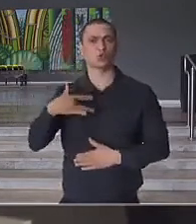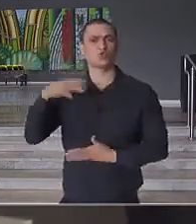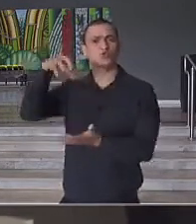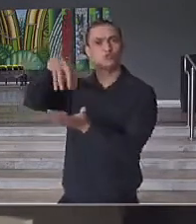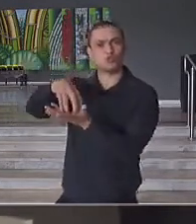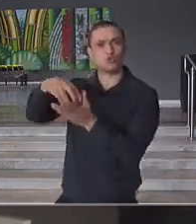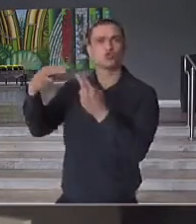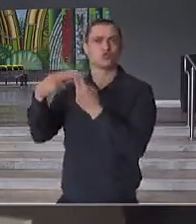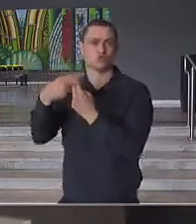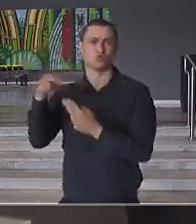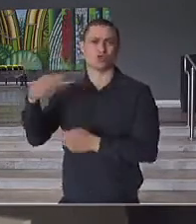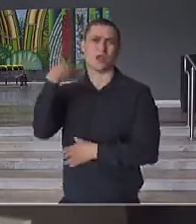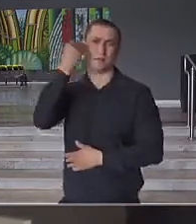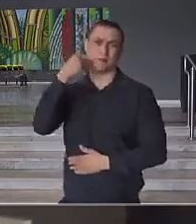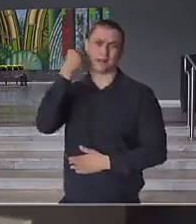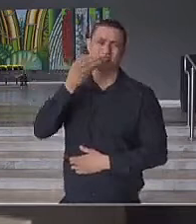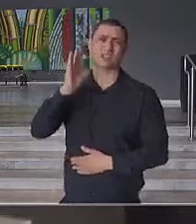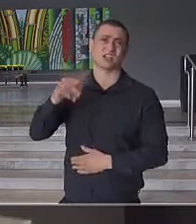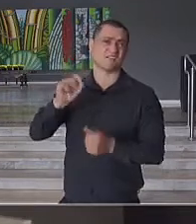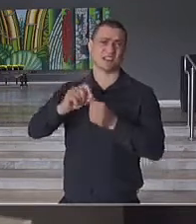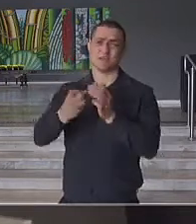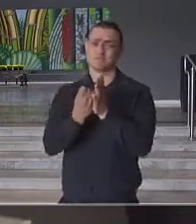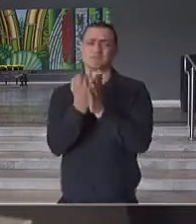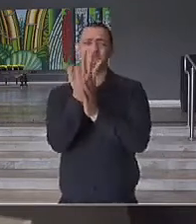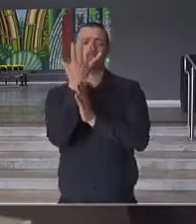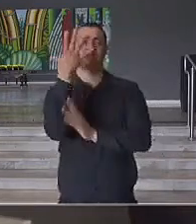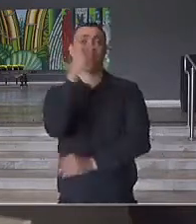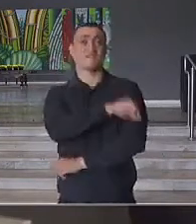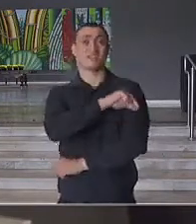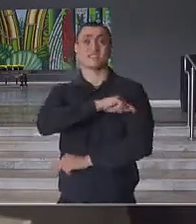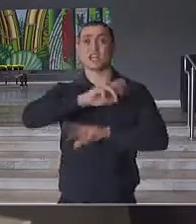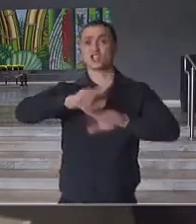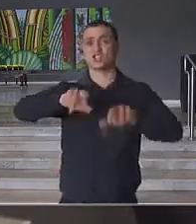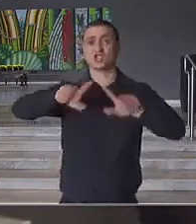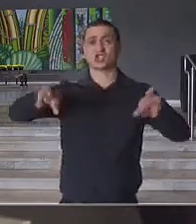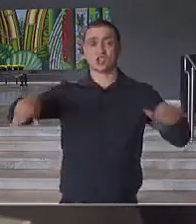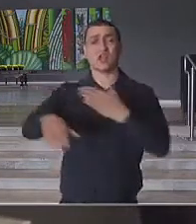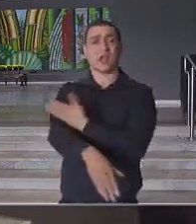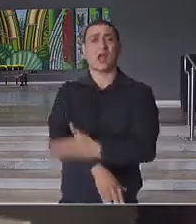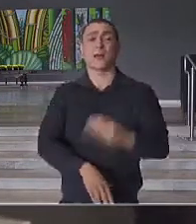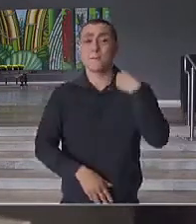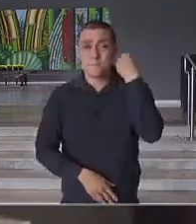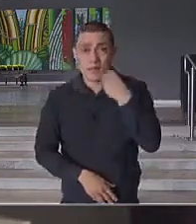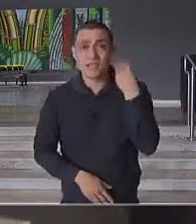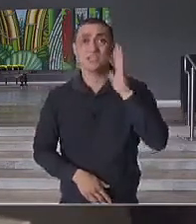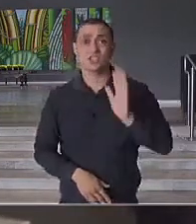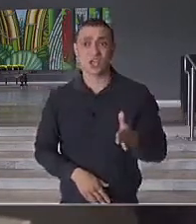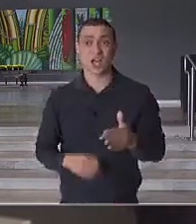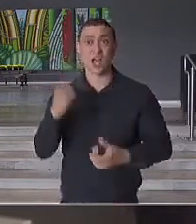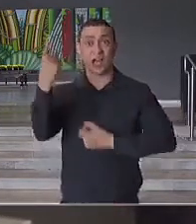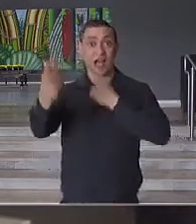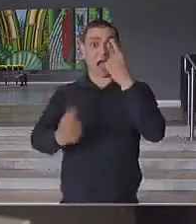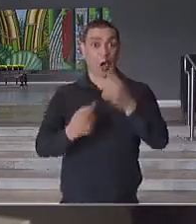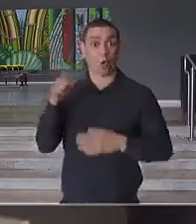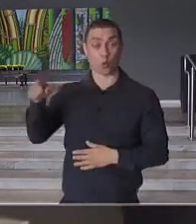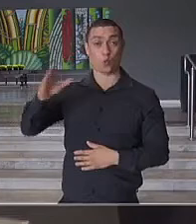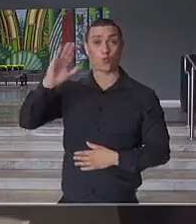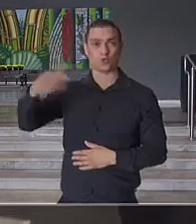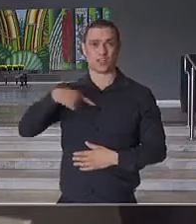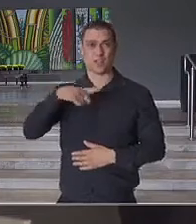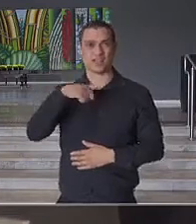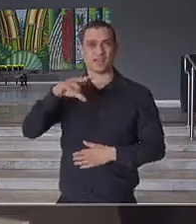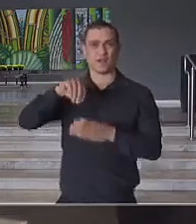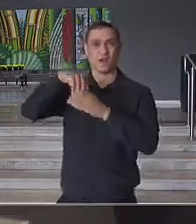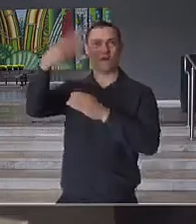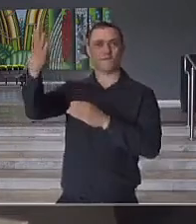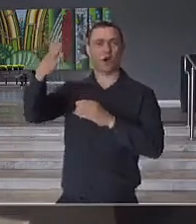têm experiência de fazer dezenas de vacinas diferentes. Inclusive vacinas como que nós temos formas